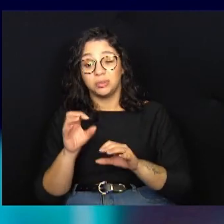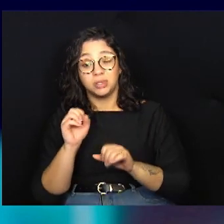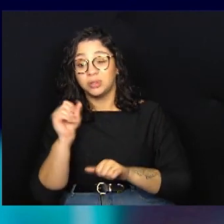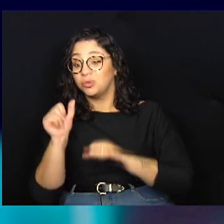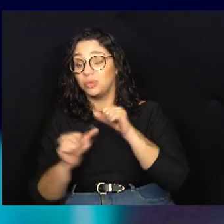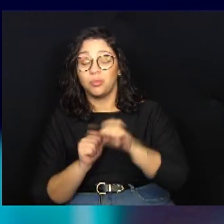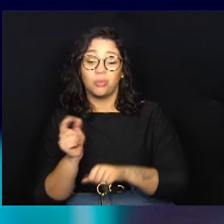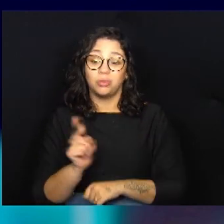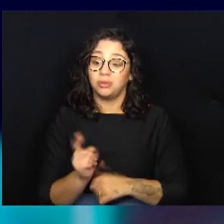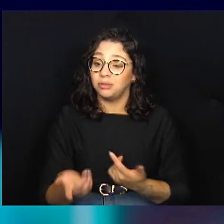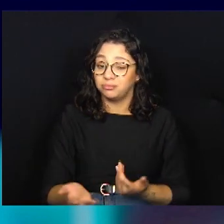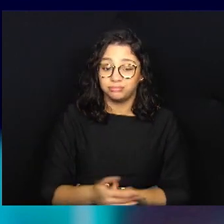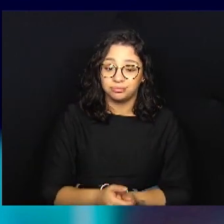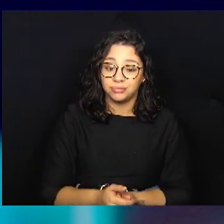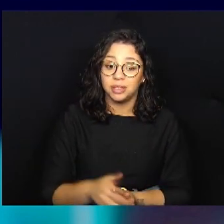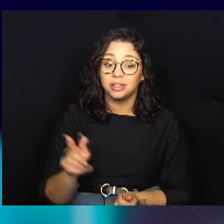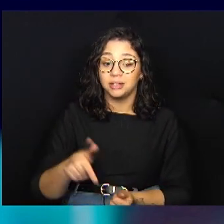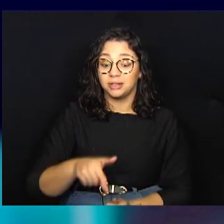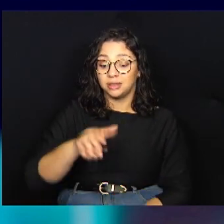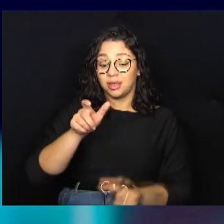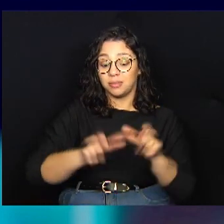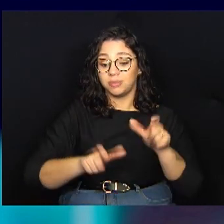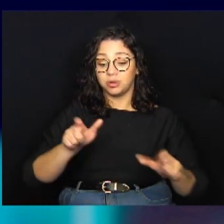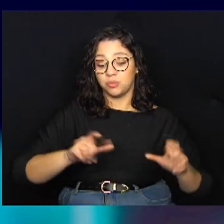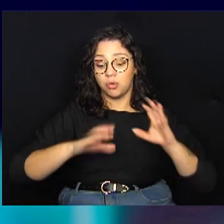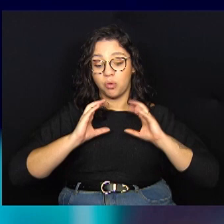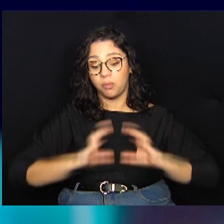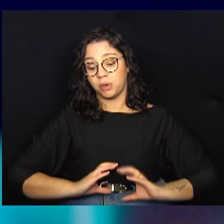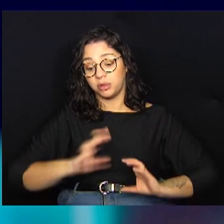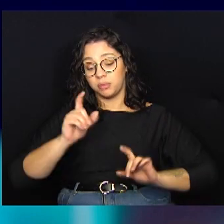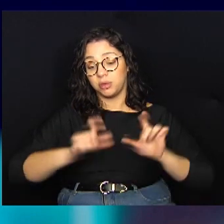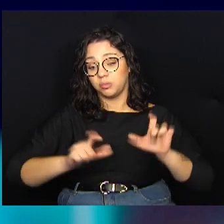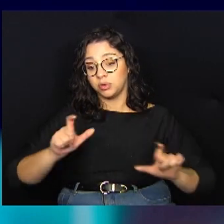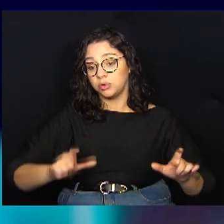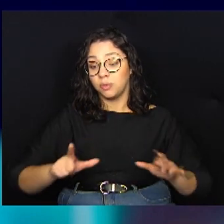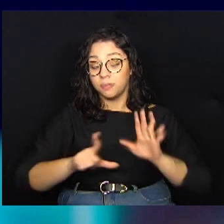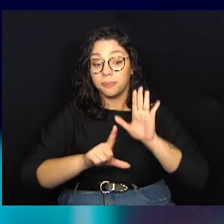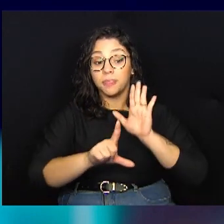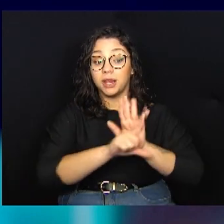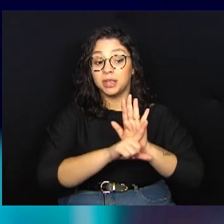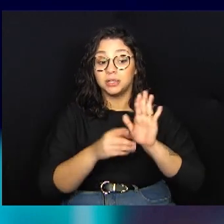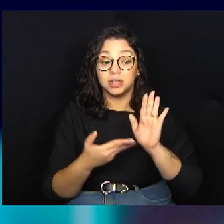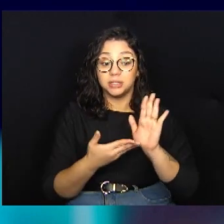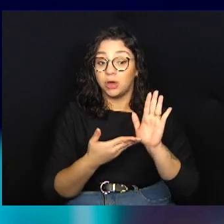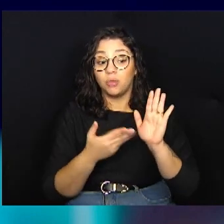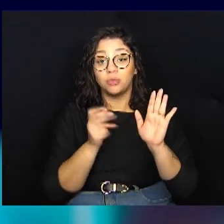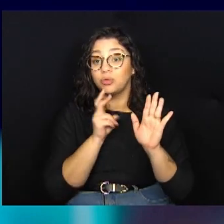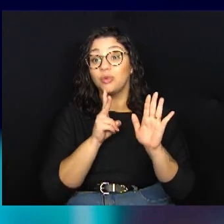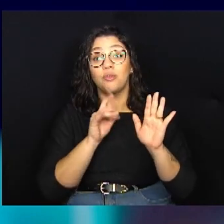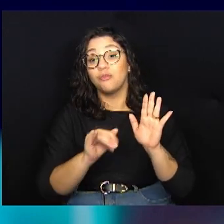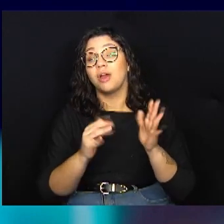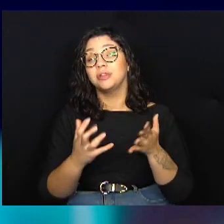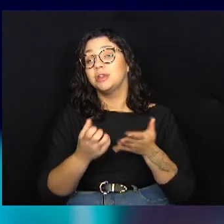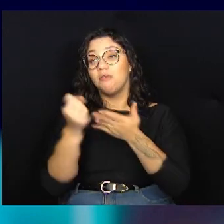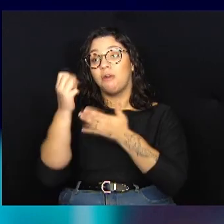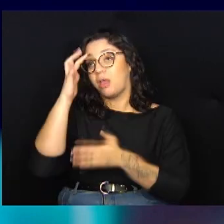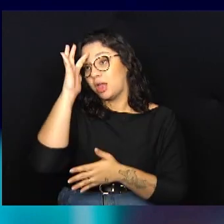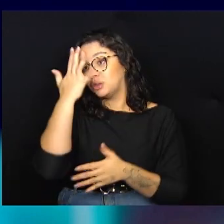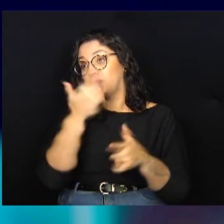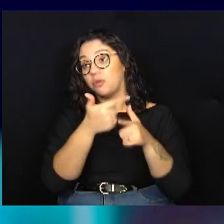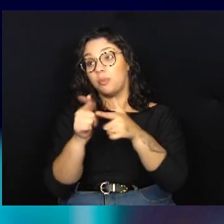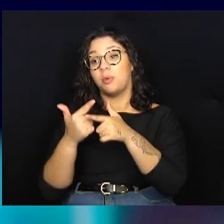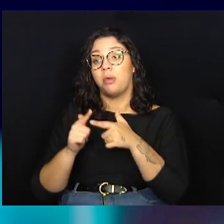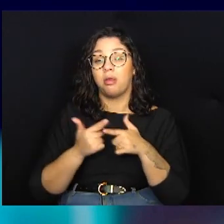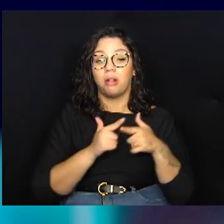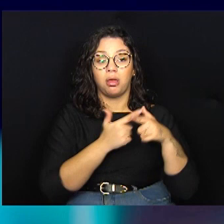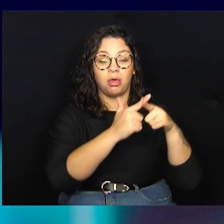não muda a postura das pessoas. A legislação ela não vai resolver todos os problemas do nosso país, não vai